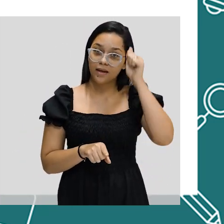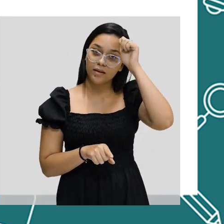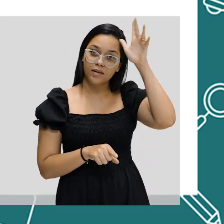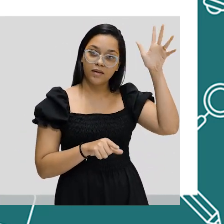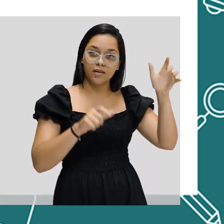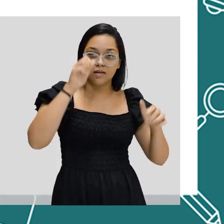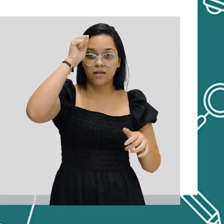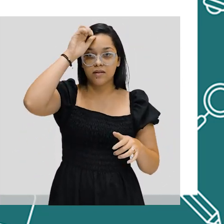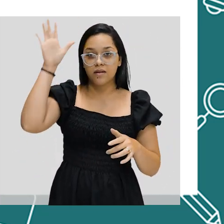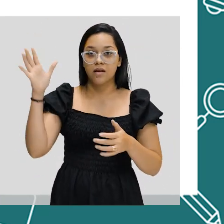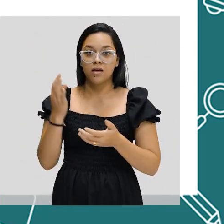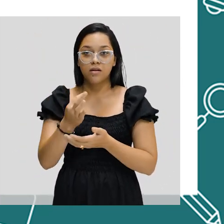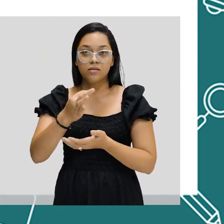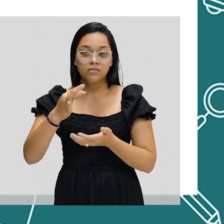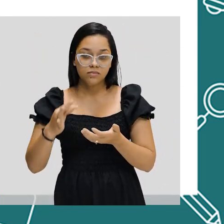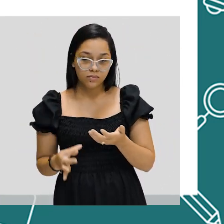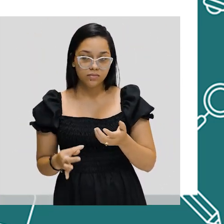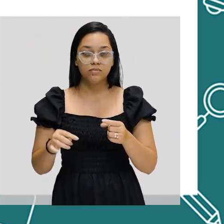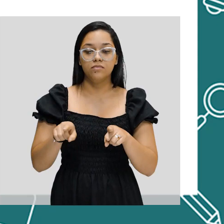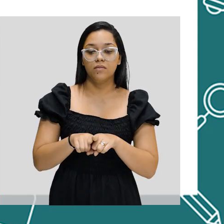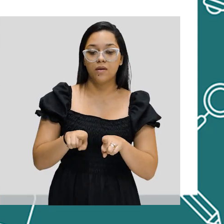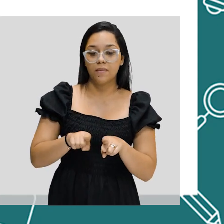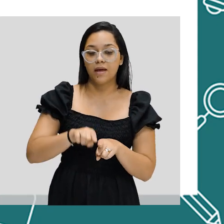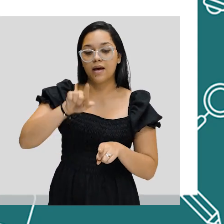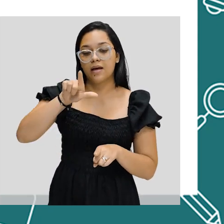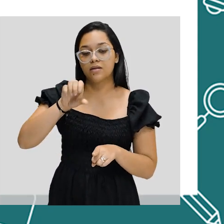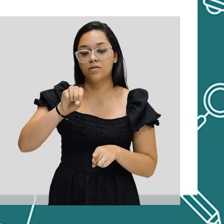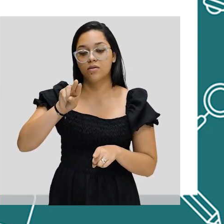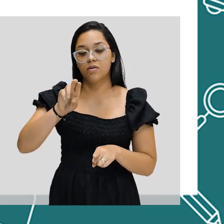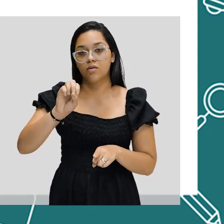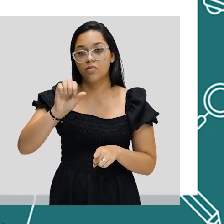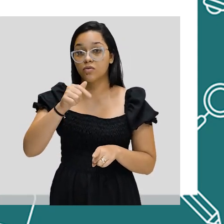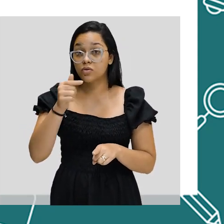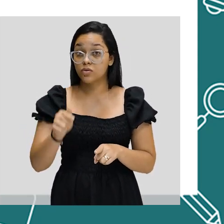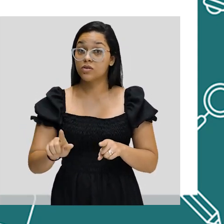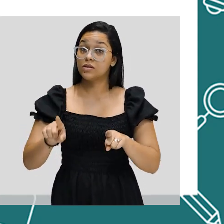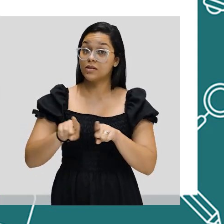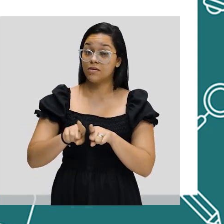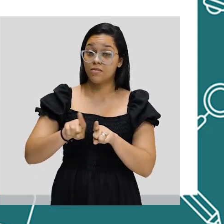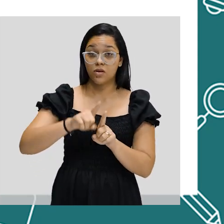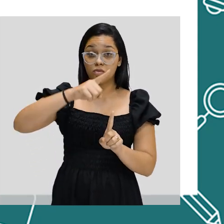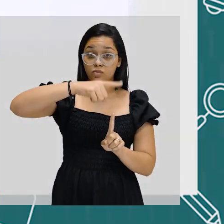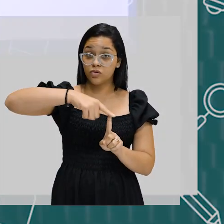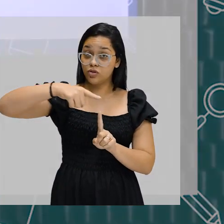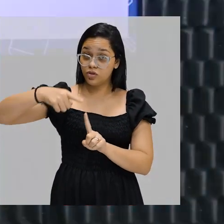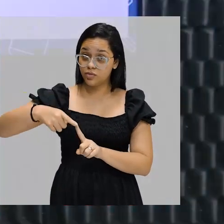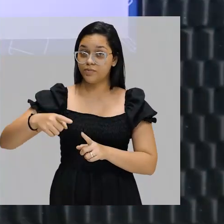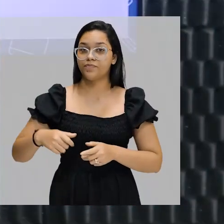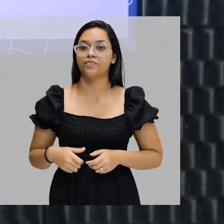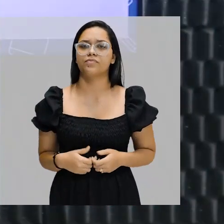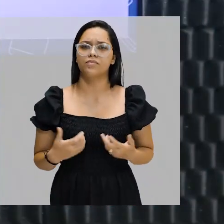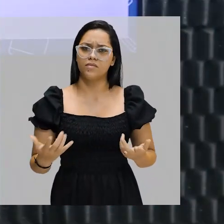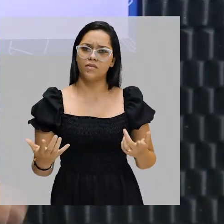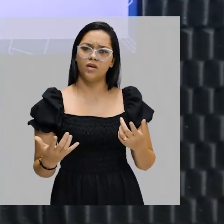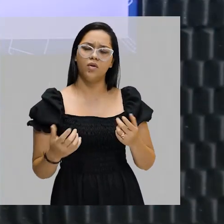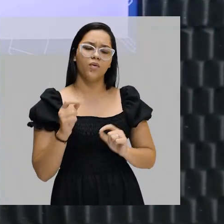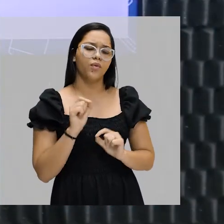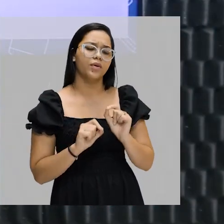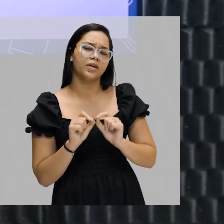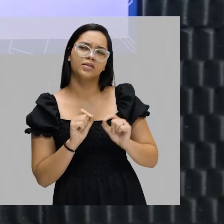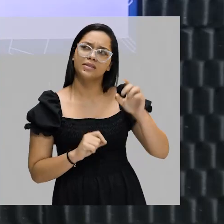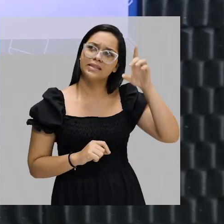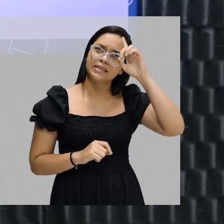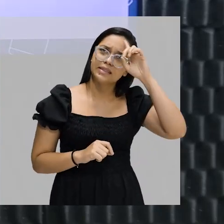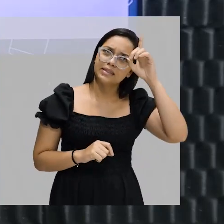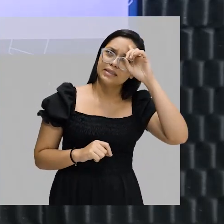no texto as locuções interjetivas e a classificação das interjeições tá bom bom quando eu falo assim do dia a